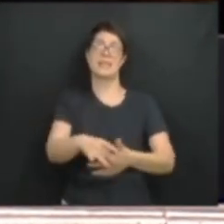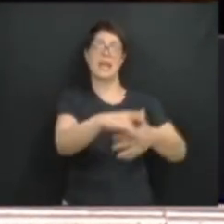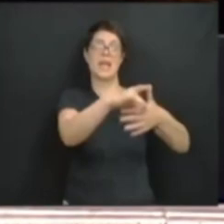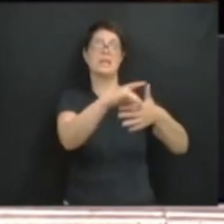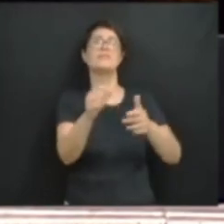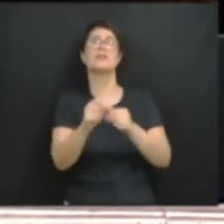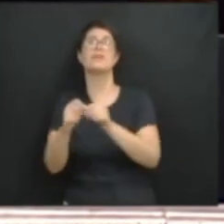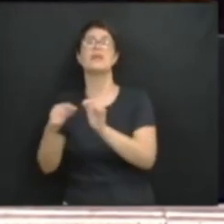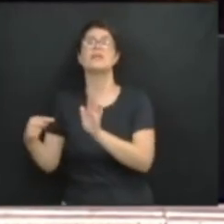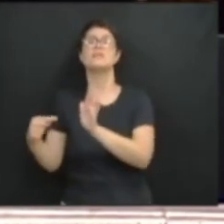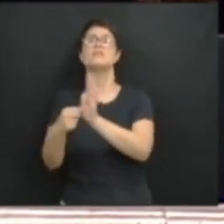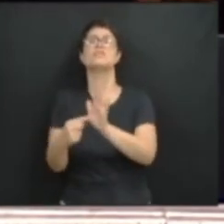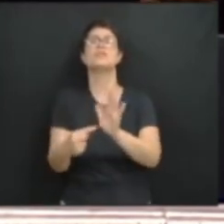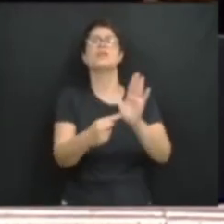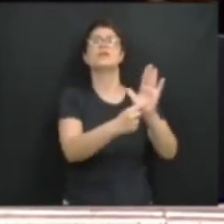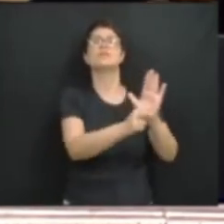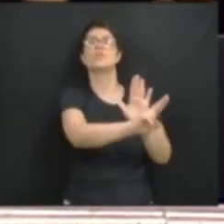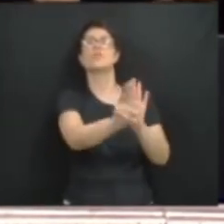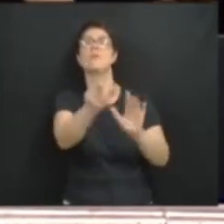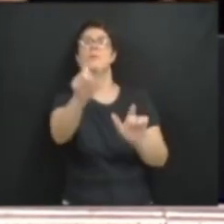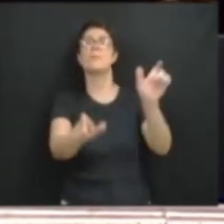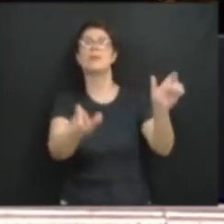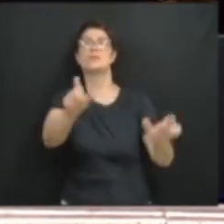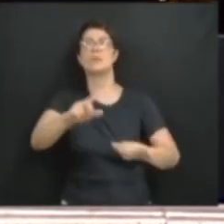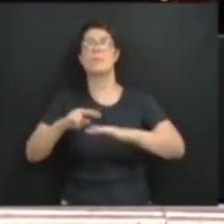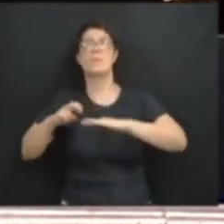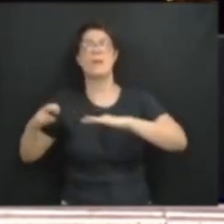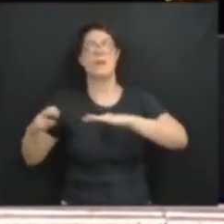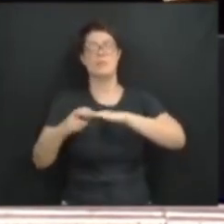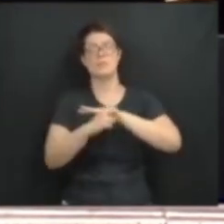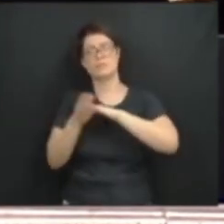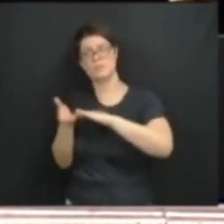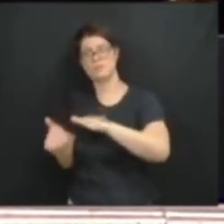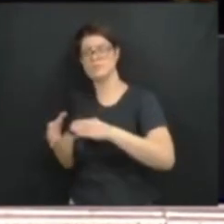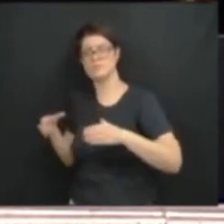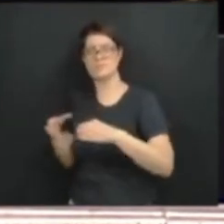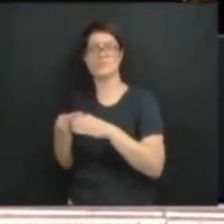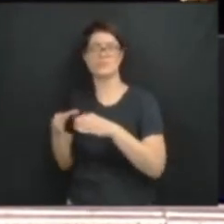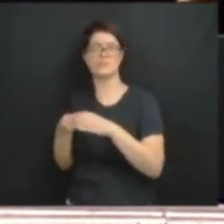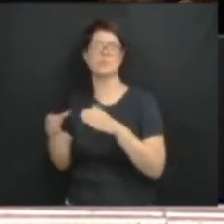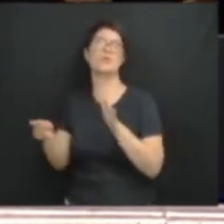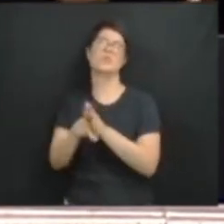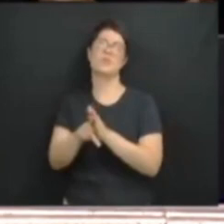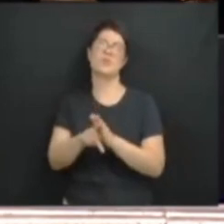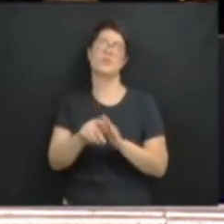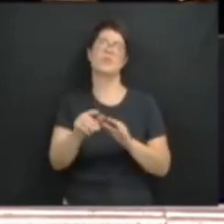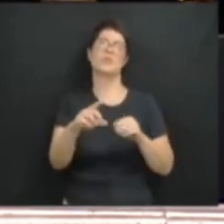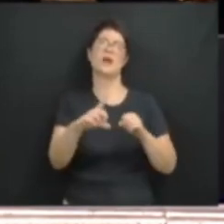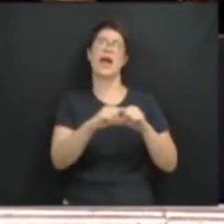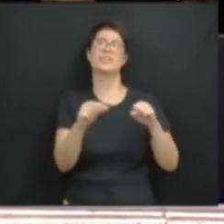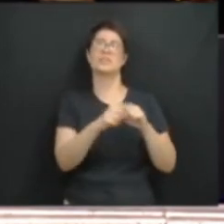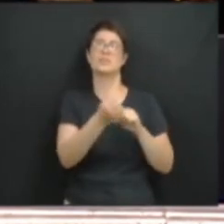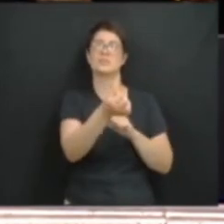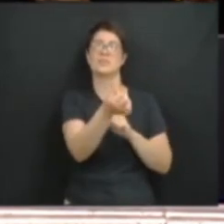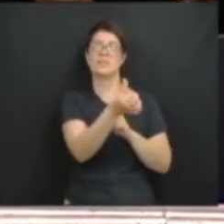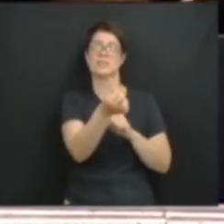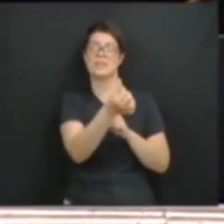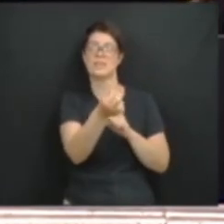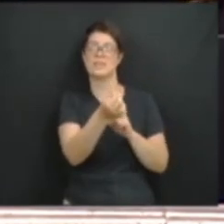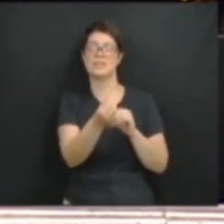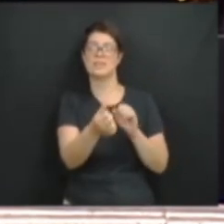membros nos termos do artigo 66 parágrafo segundo do regimento interno